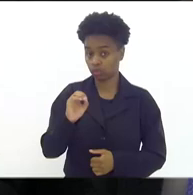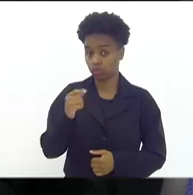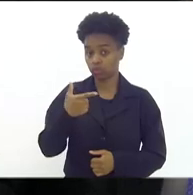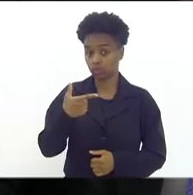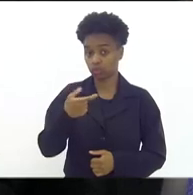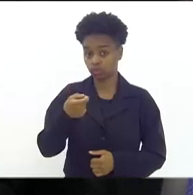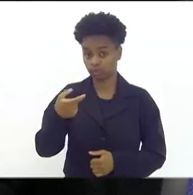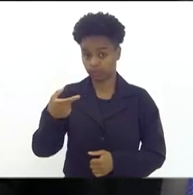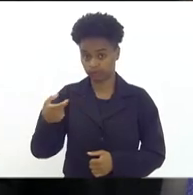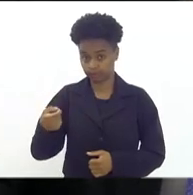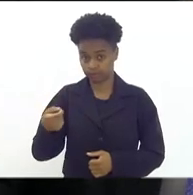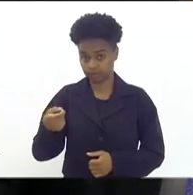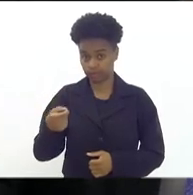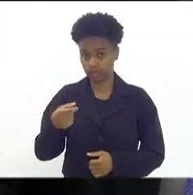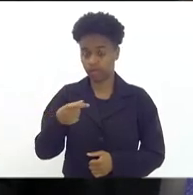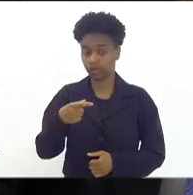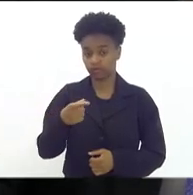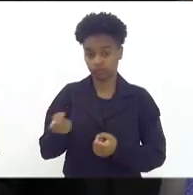2020